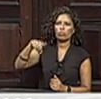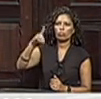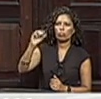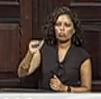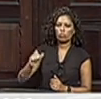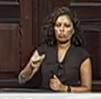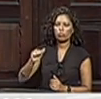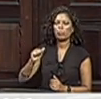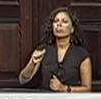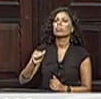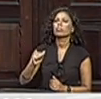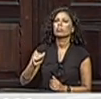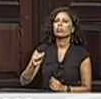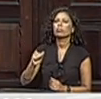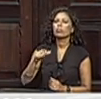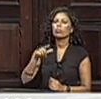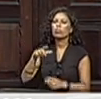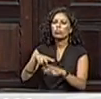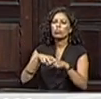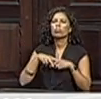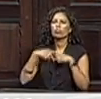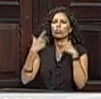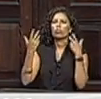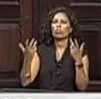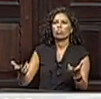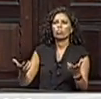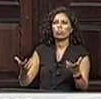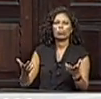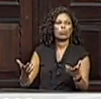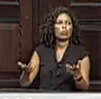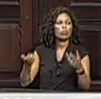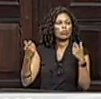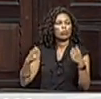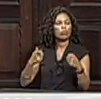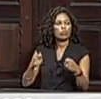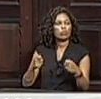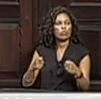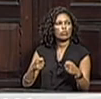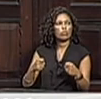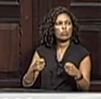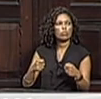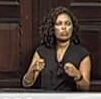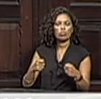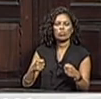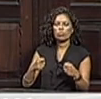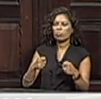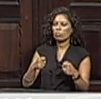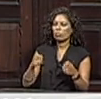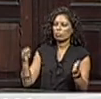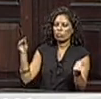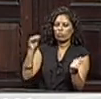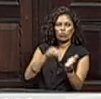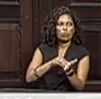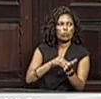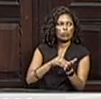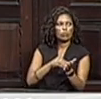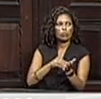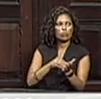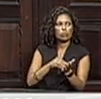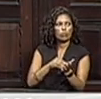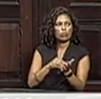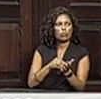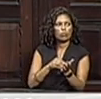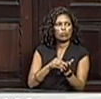inserir na faixa número 5 a seguinte frase: bem como